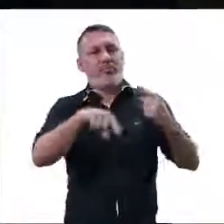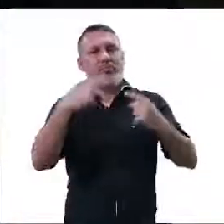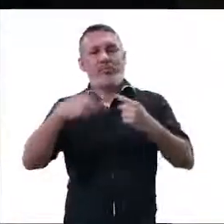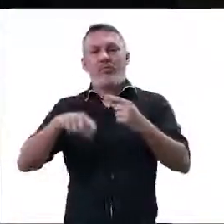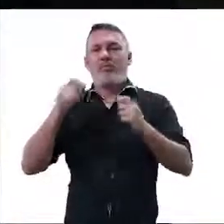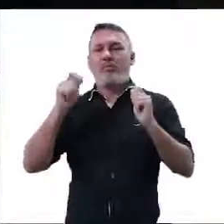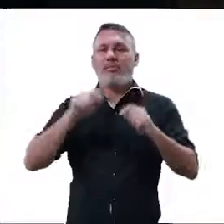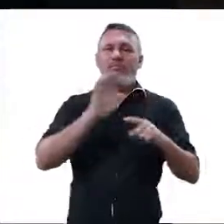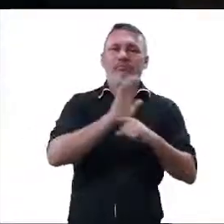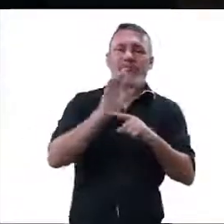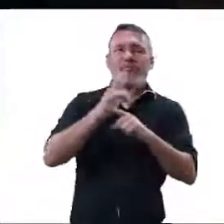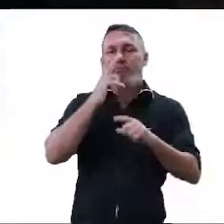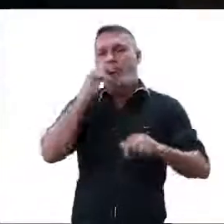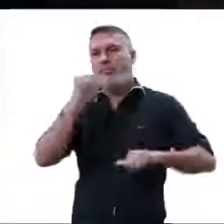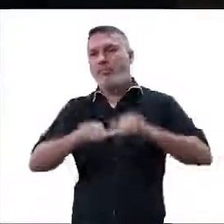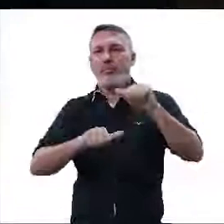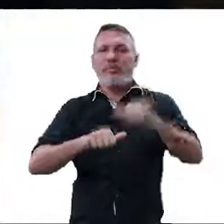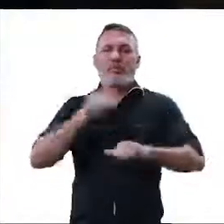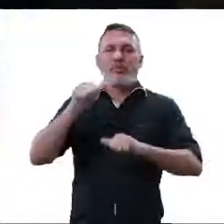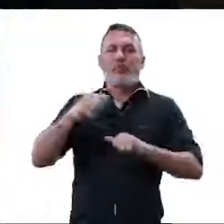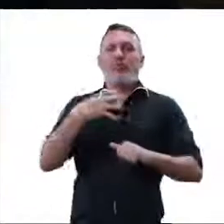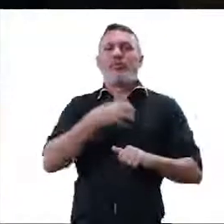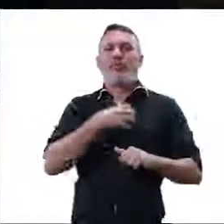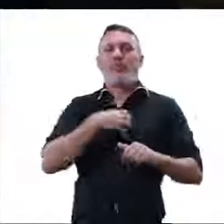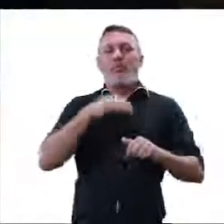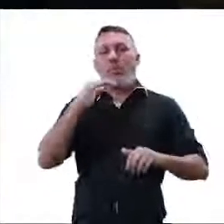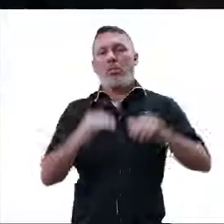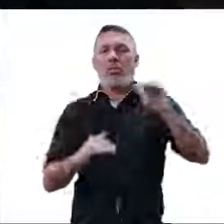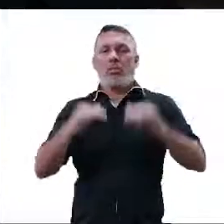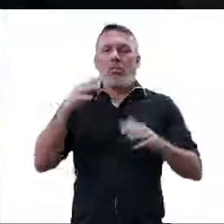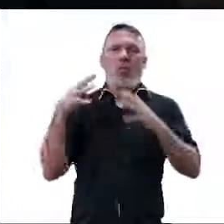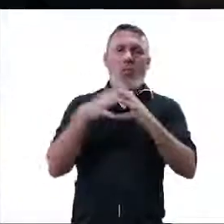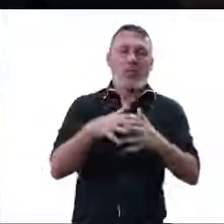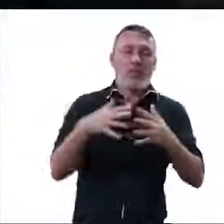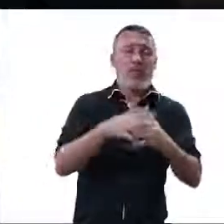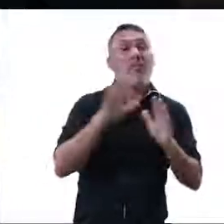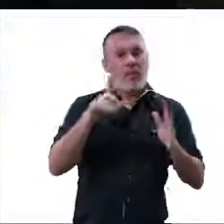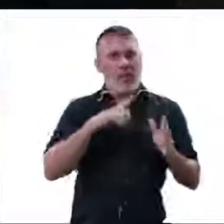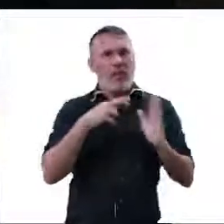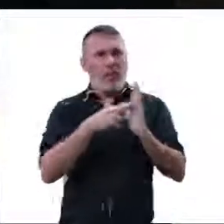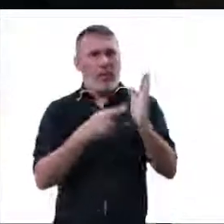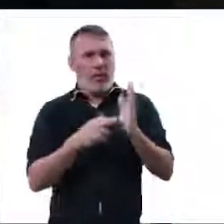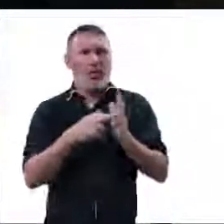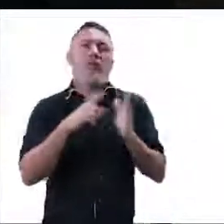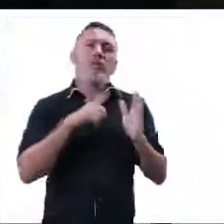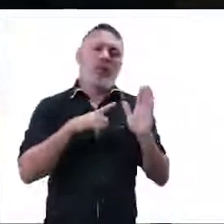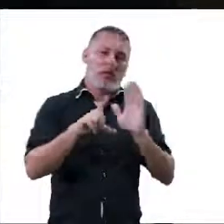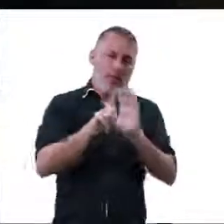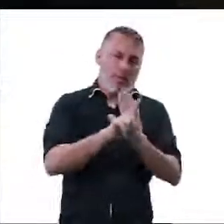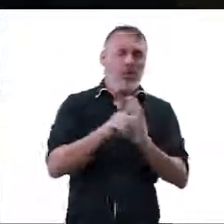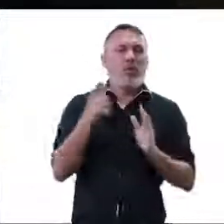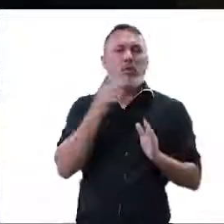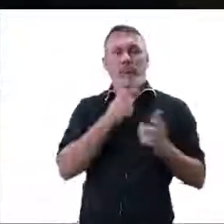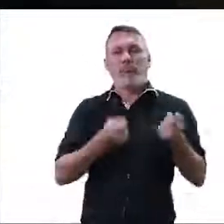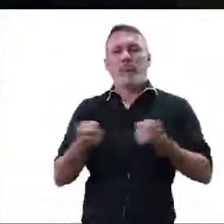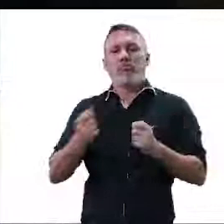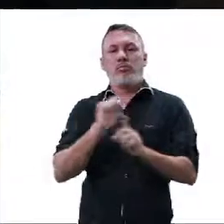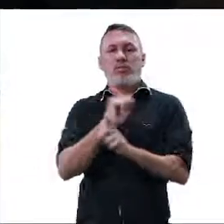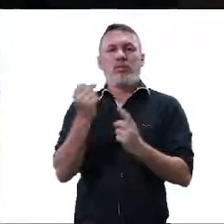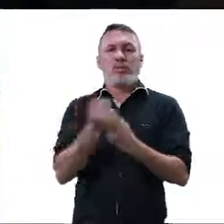mudança, ou para uma situação de instabilidade, mas que existem regras, existem leis que mantêm essa sociedade